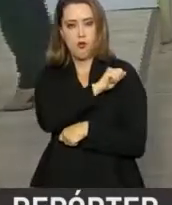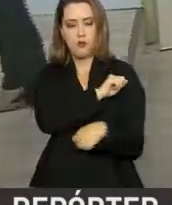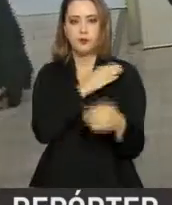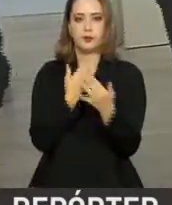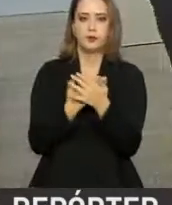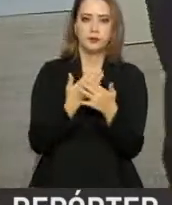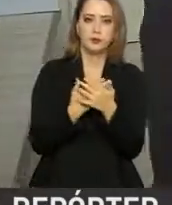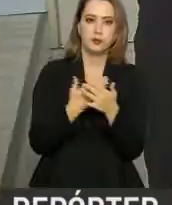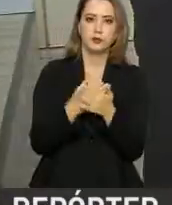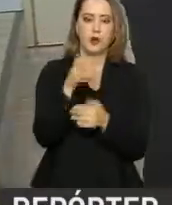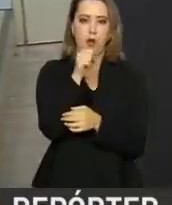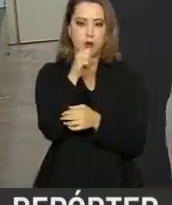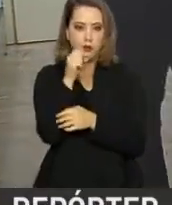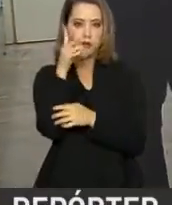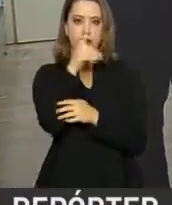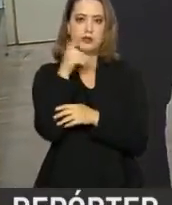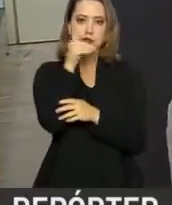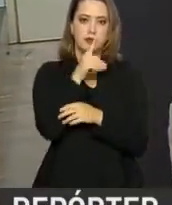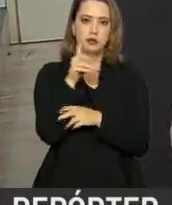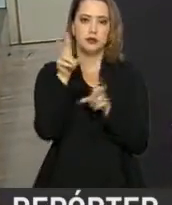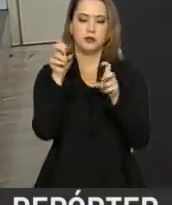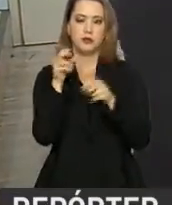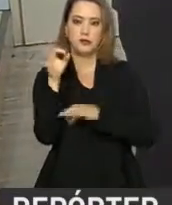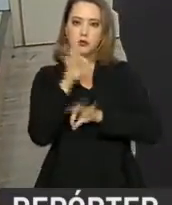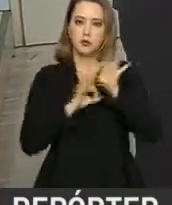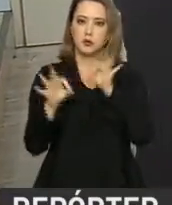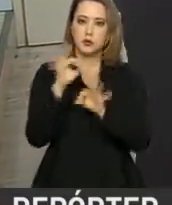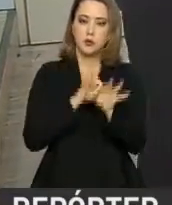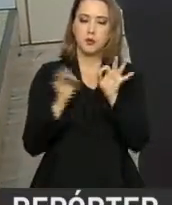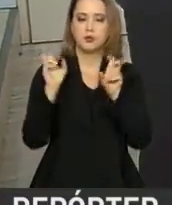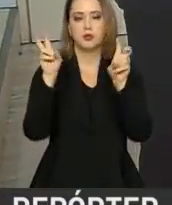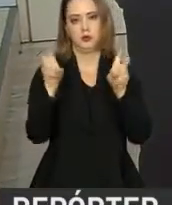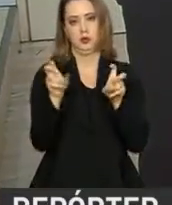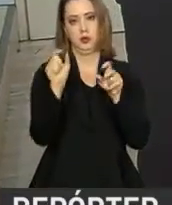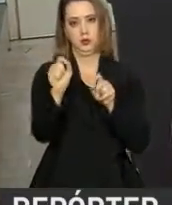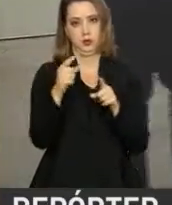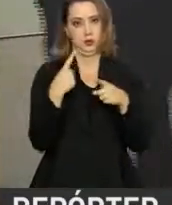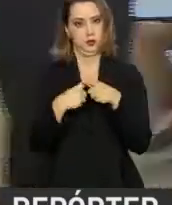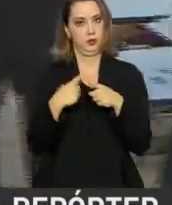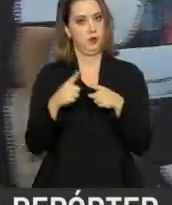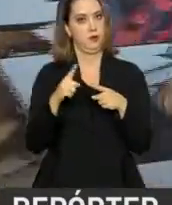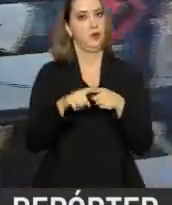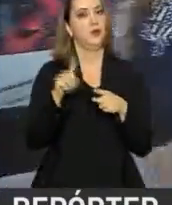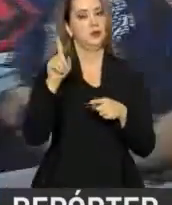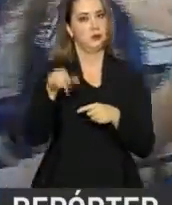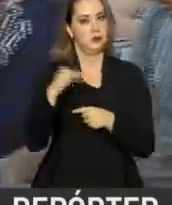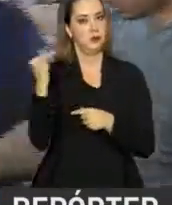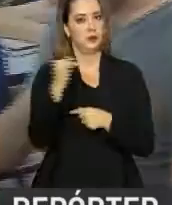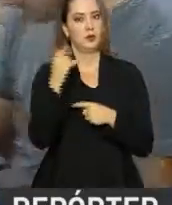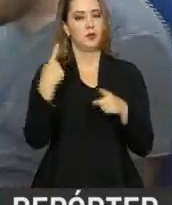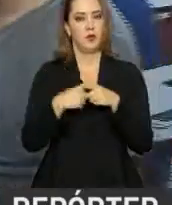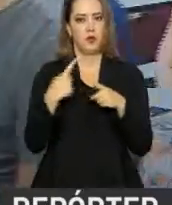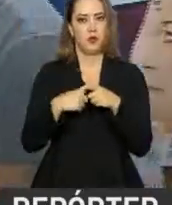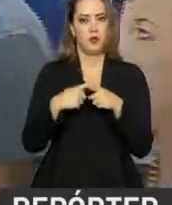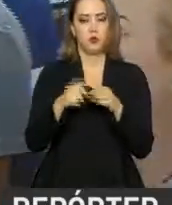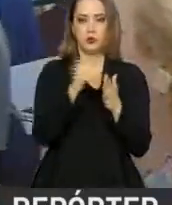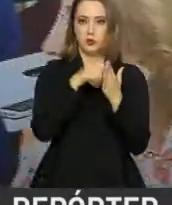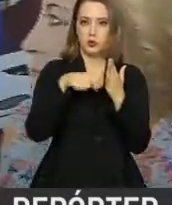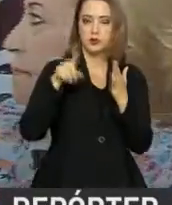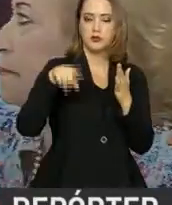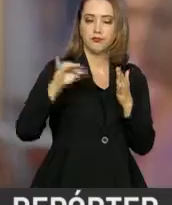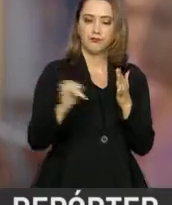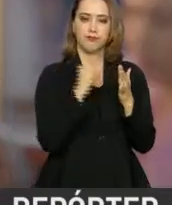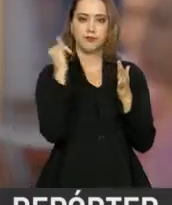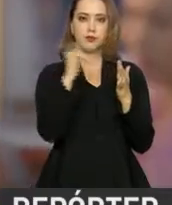pra aulas de preparação sobre o tema toda essa dedicação não é à toa já que a redação pode ser decisiva para o resultado final